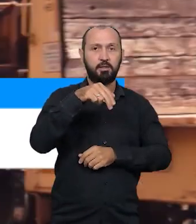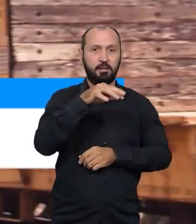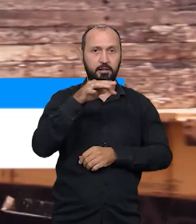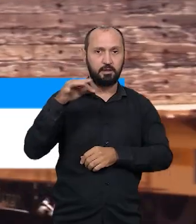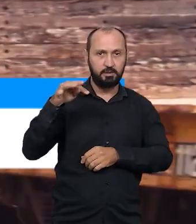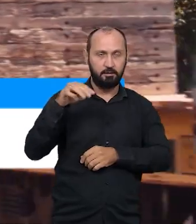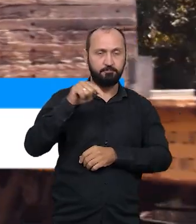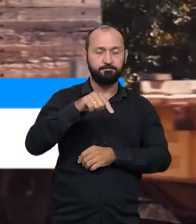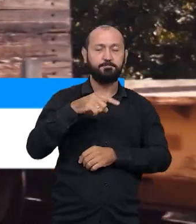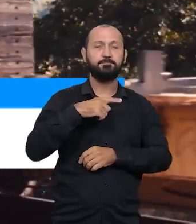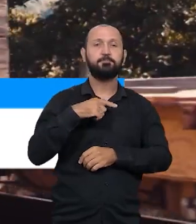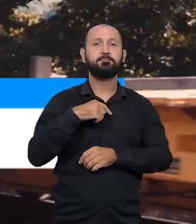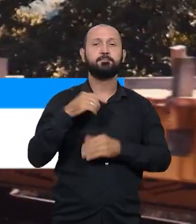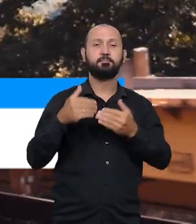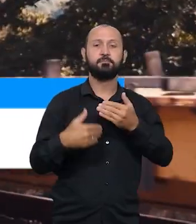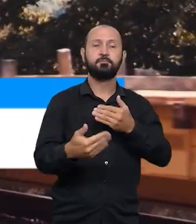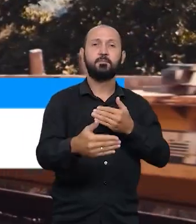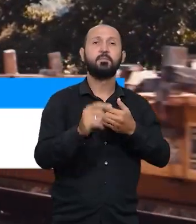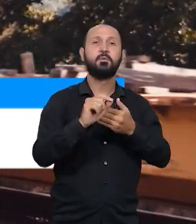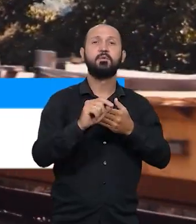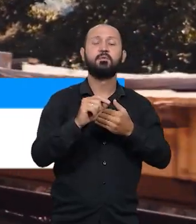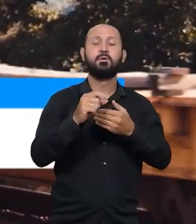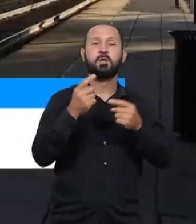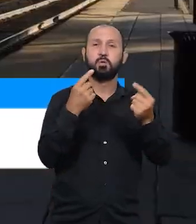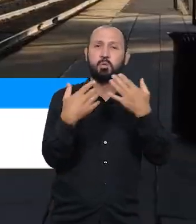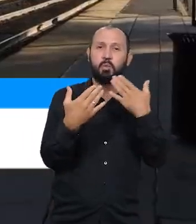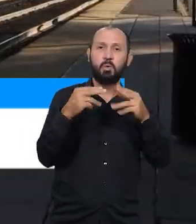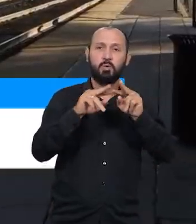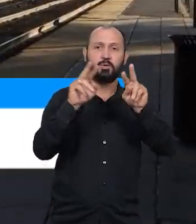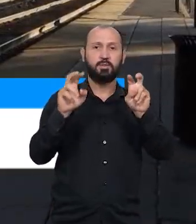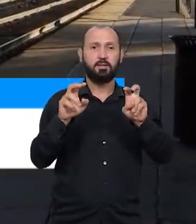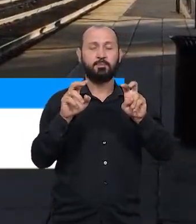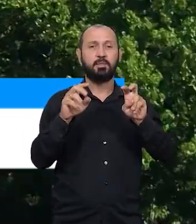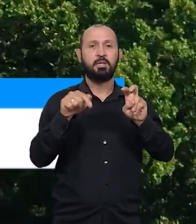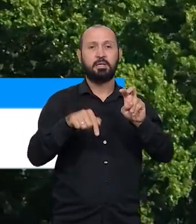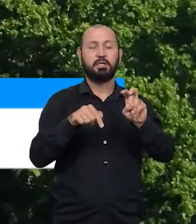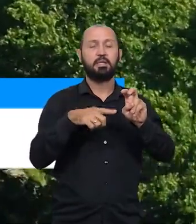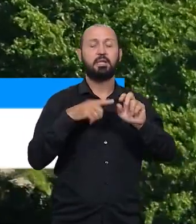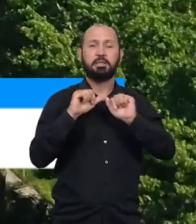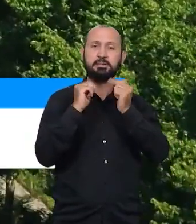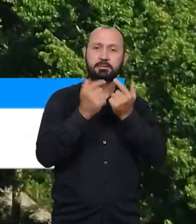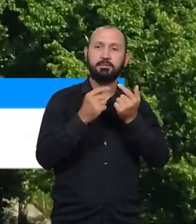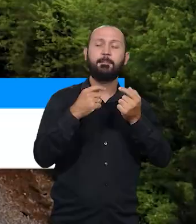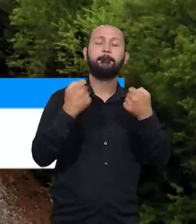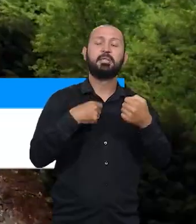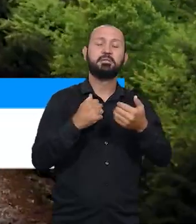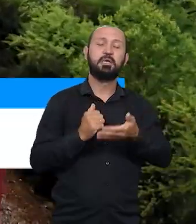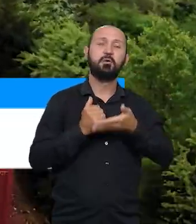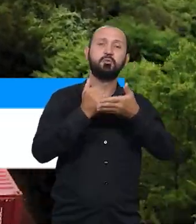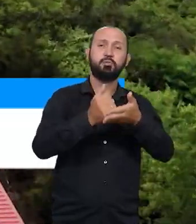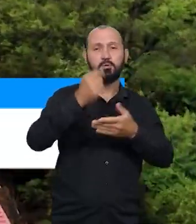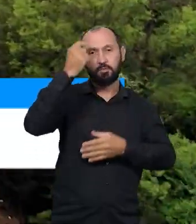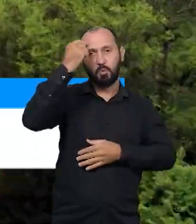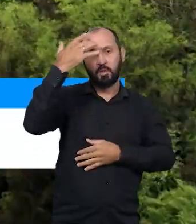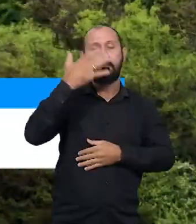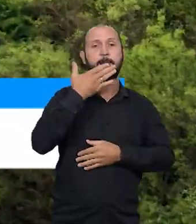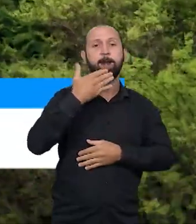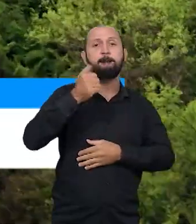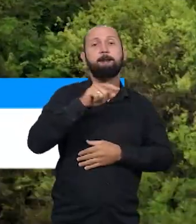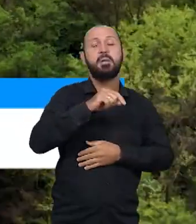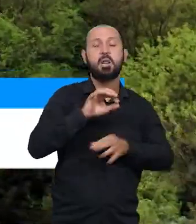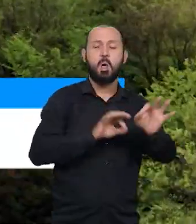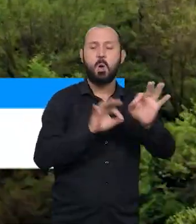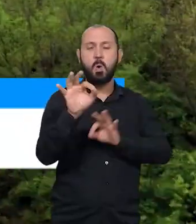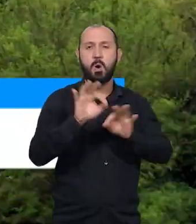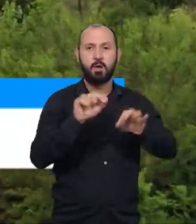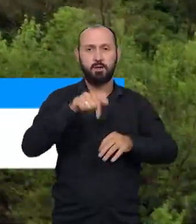ANTT Agência Nacional de transportes terrestres vai discutir o tema e a casa de leis deve contribuir com ideias para